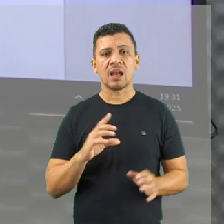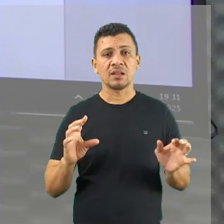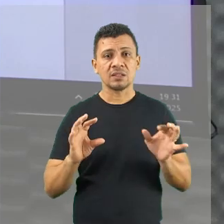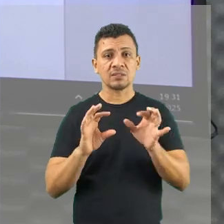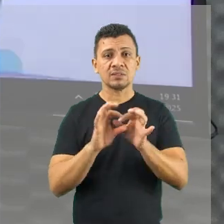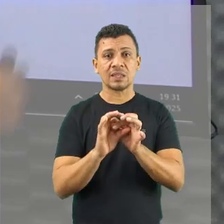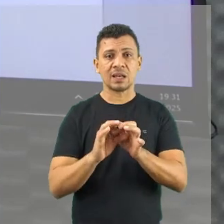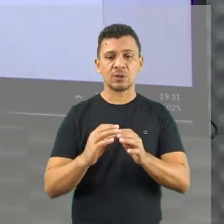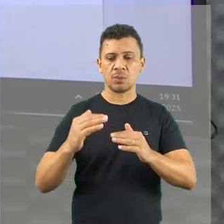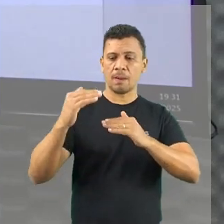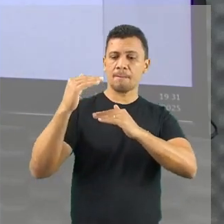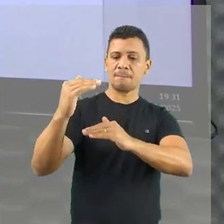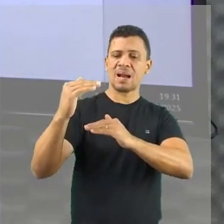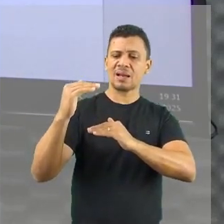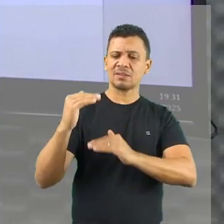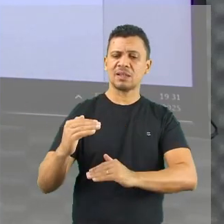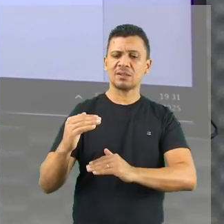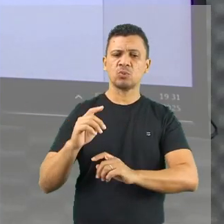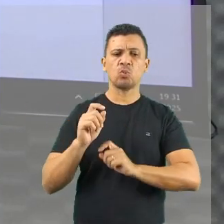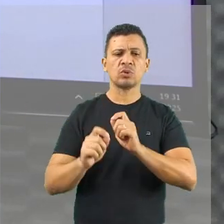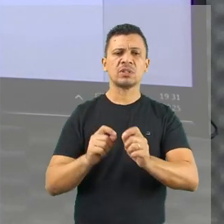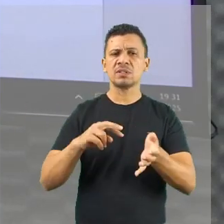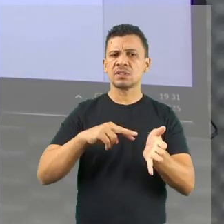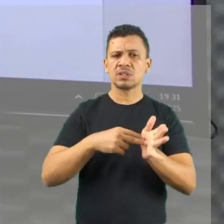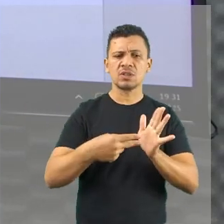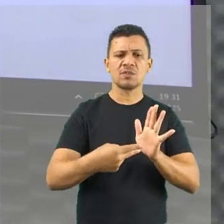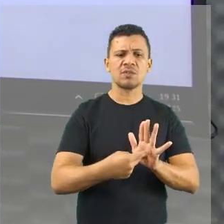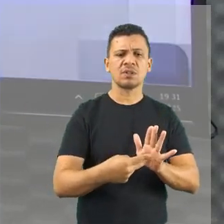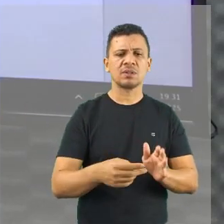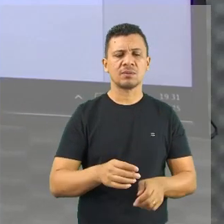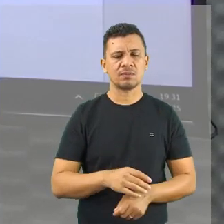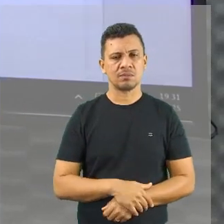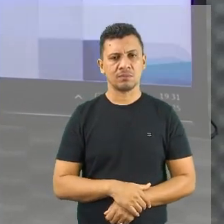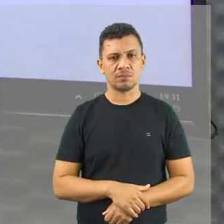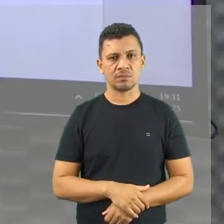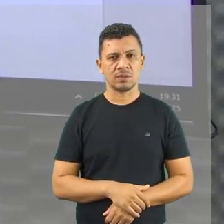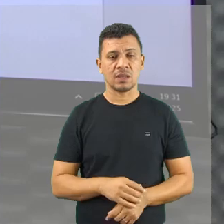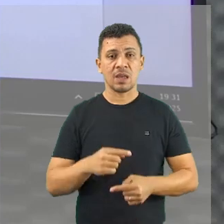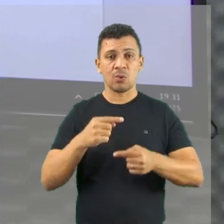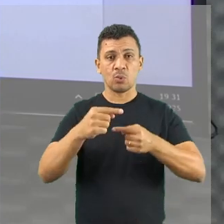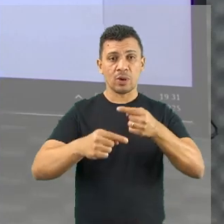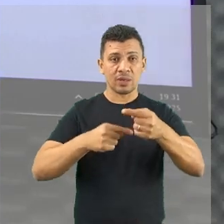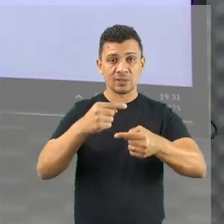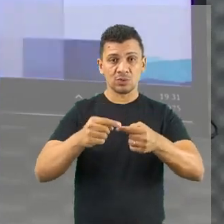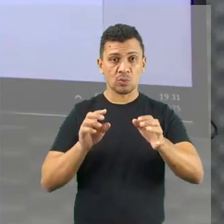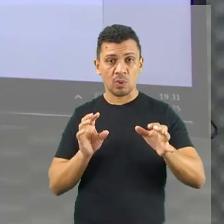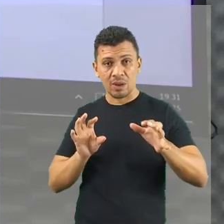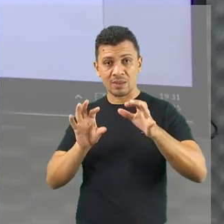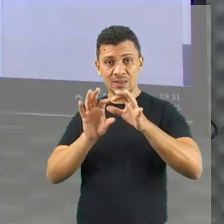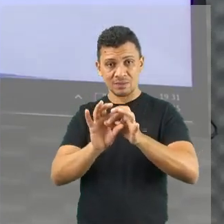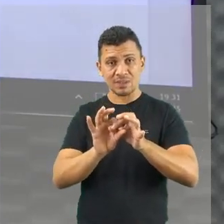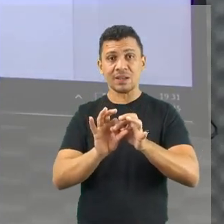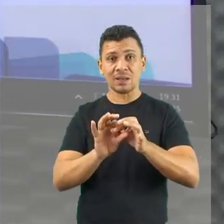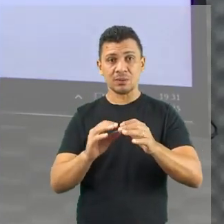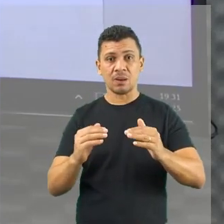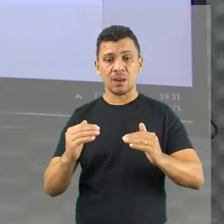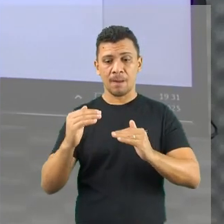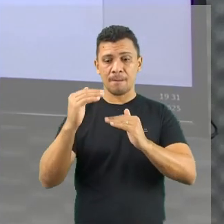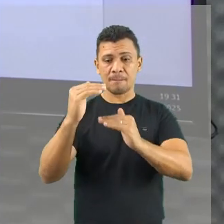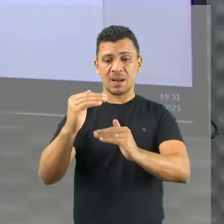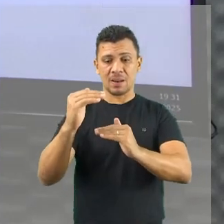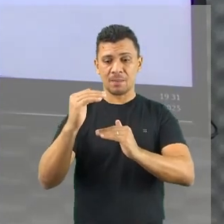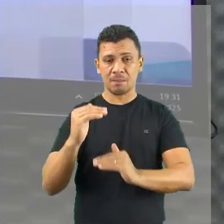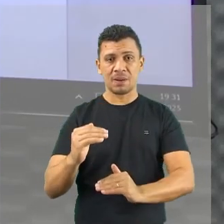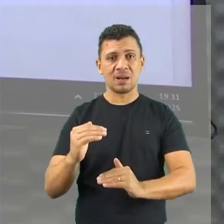em paralelo, cara? O que significa resistores ligados em paralelo? 3